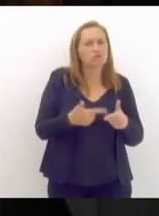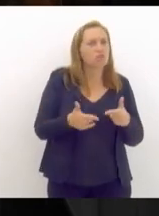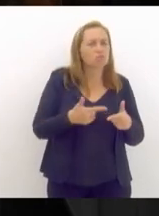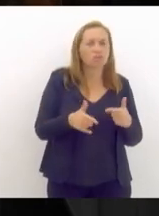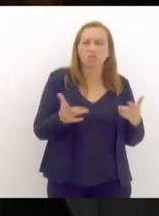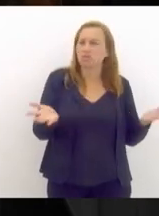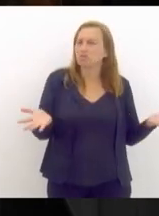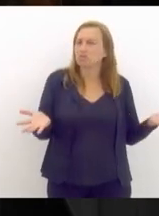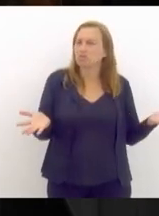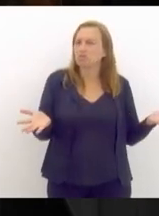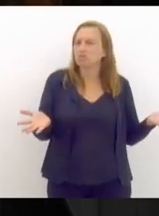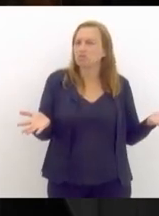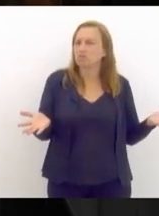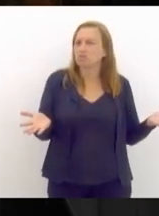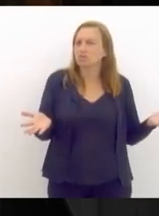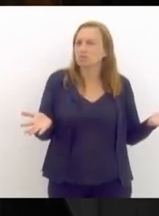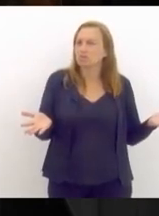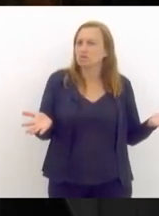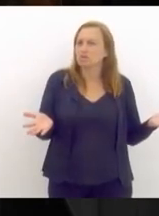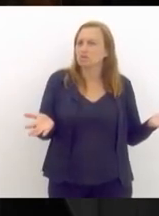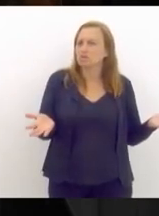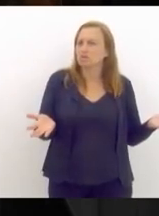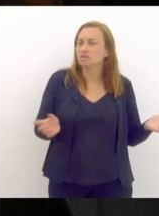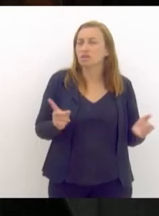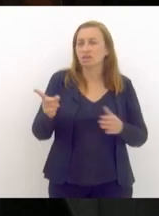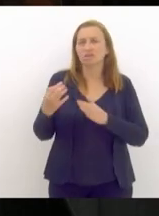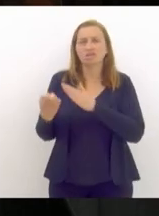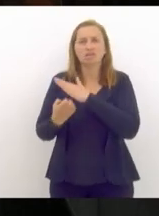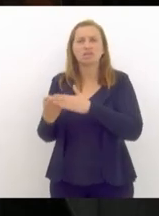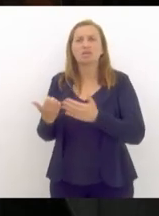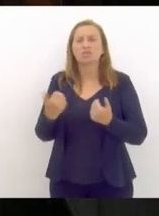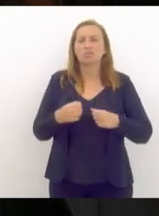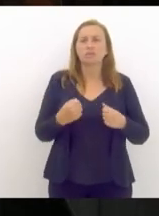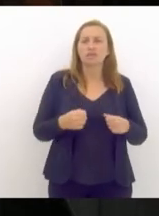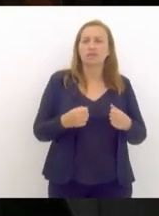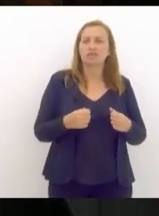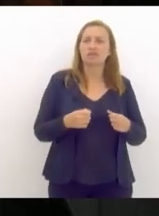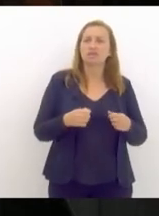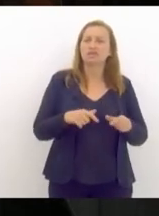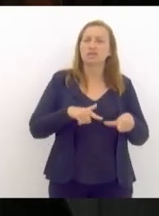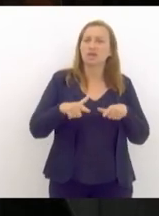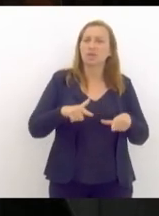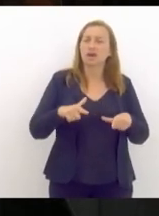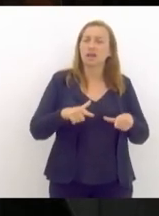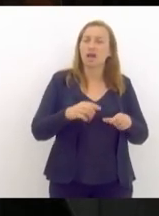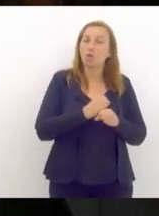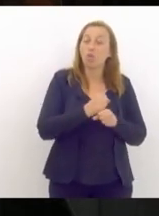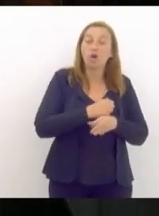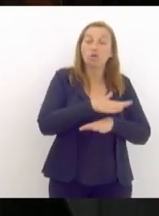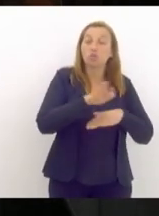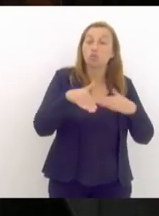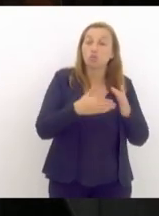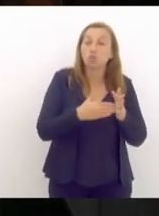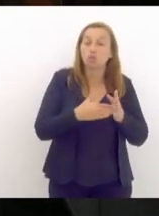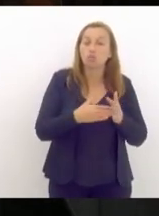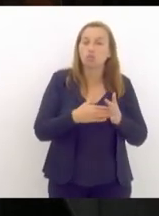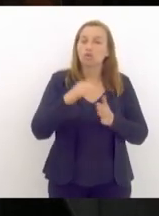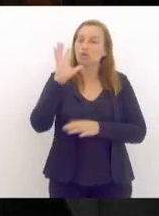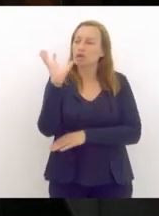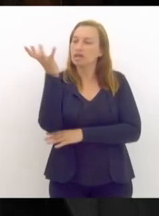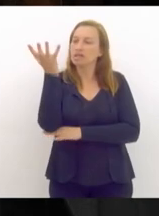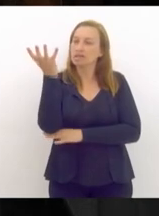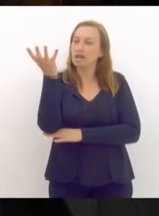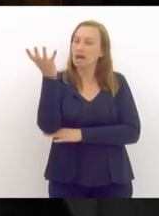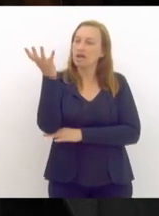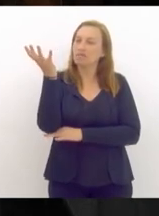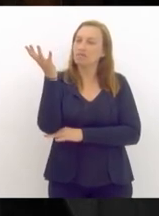problemas. Essa concessionária tinha que trabalhar o ano inteiro, fazendo a poda das árvores, trocando